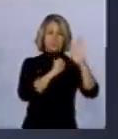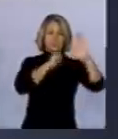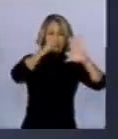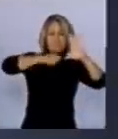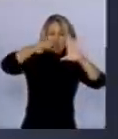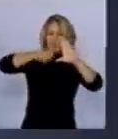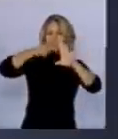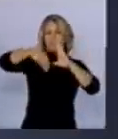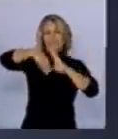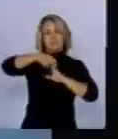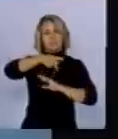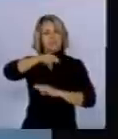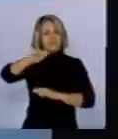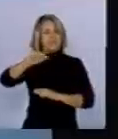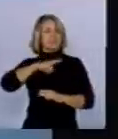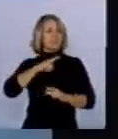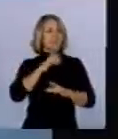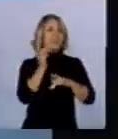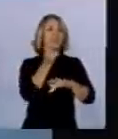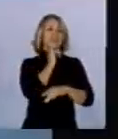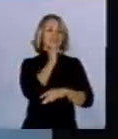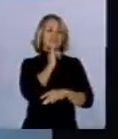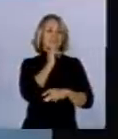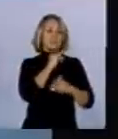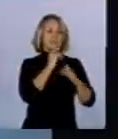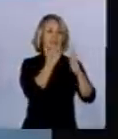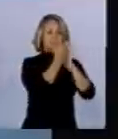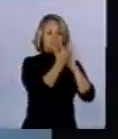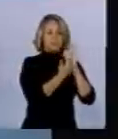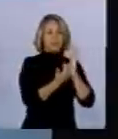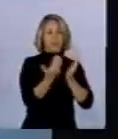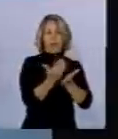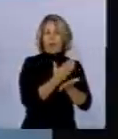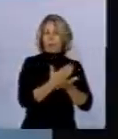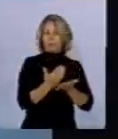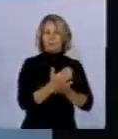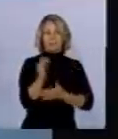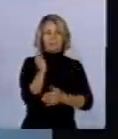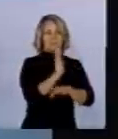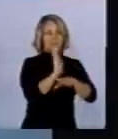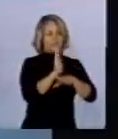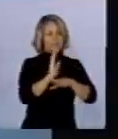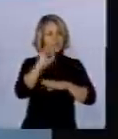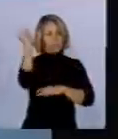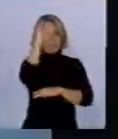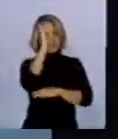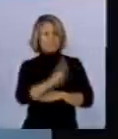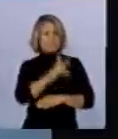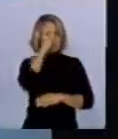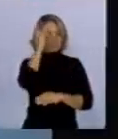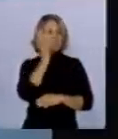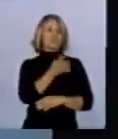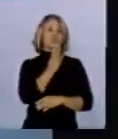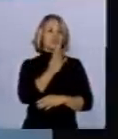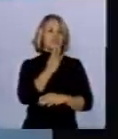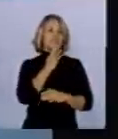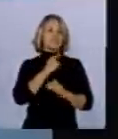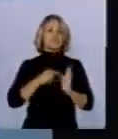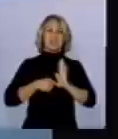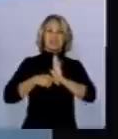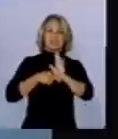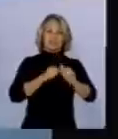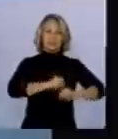locais trouxemos alguns exemplos de filmes brasileiros que podem ser reconhecidos por todos e que ajudaram a disseminar a cultura